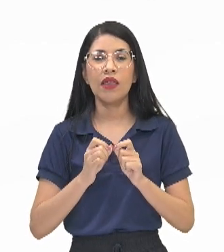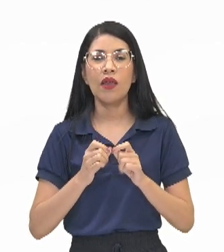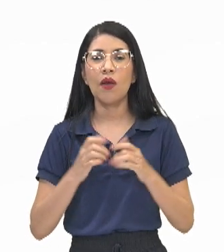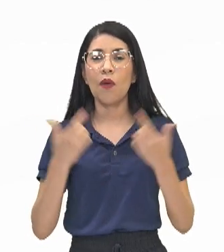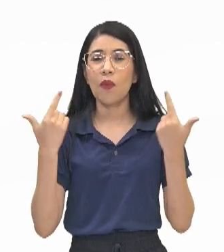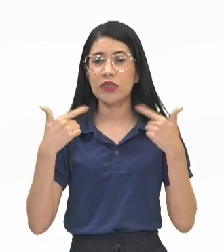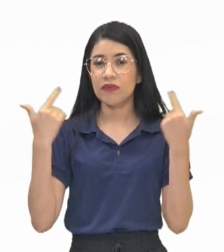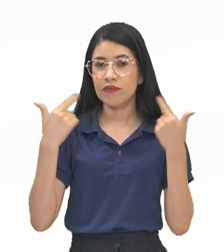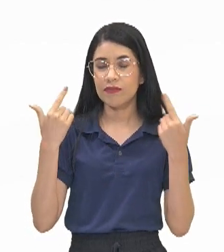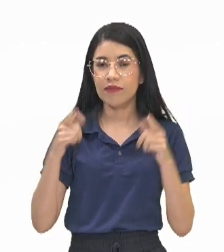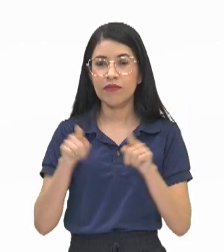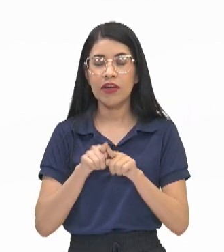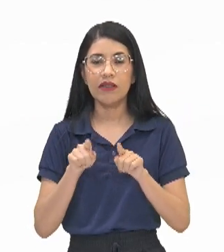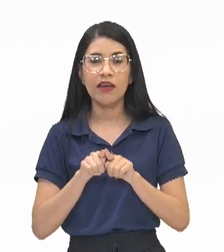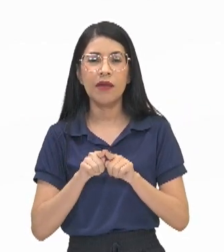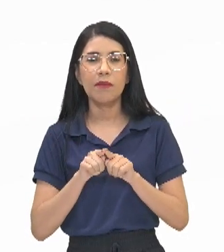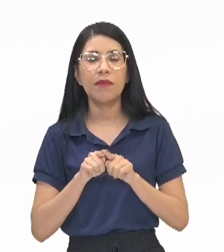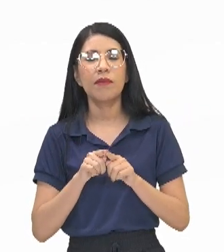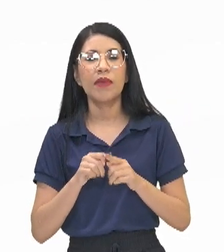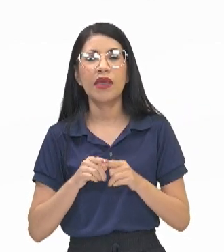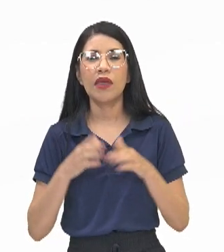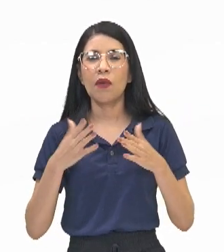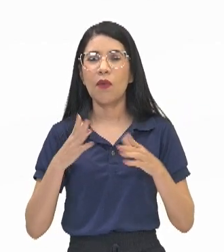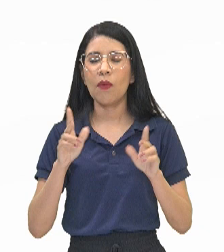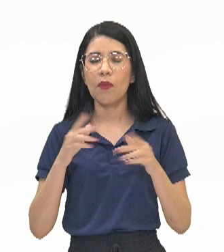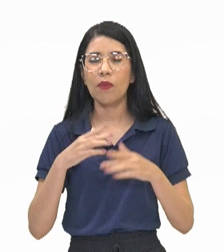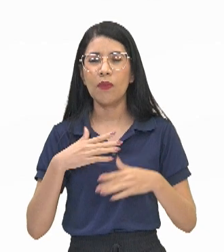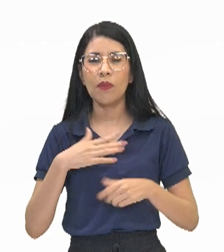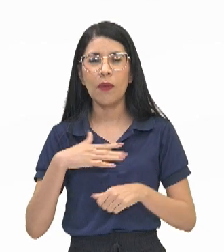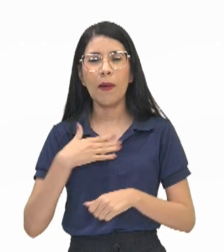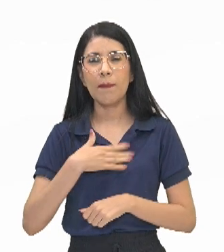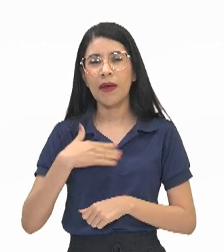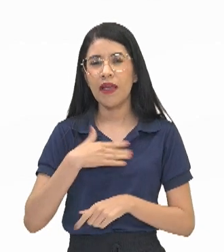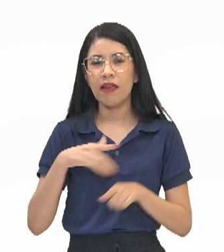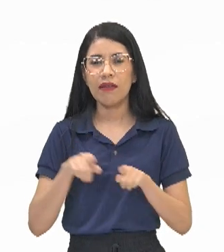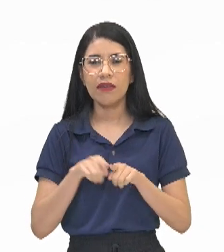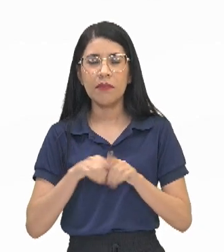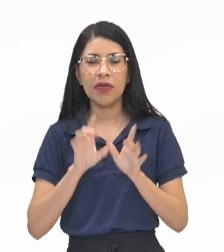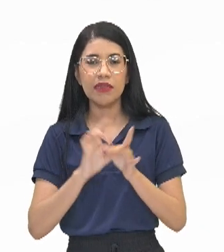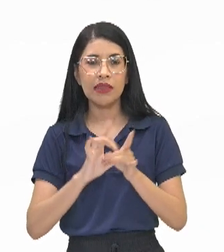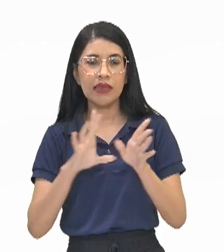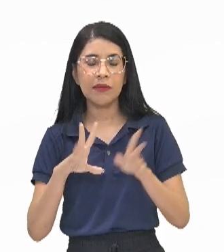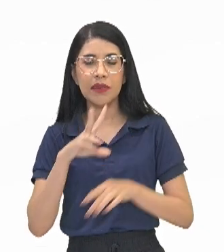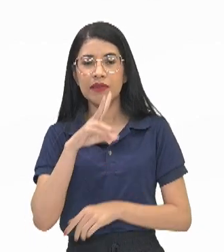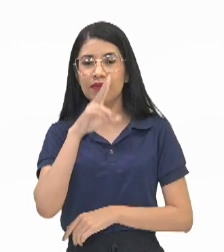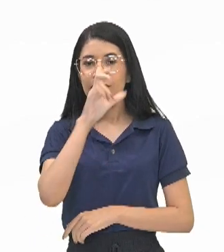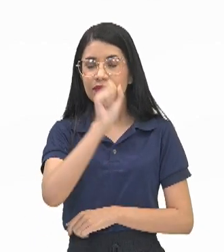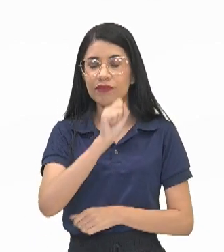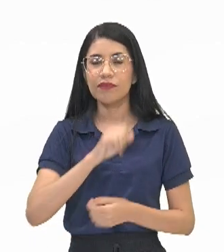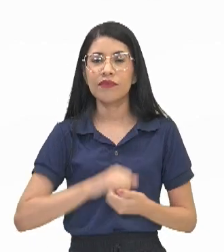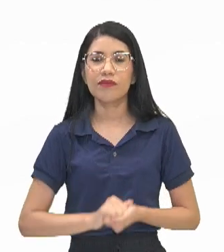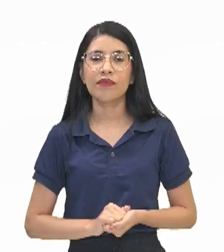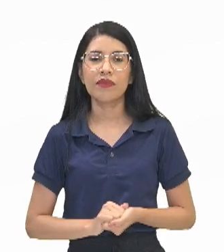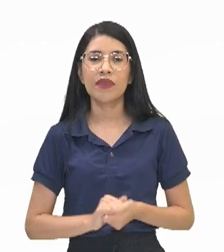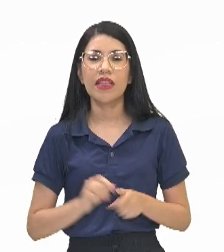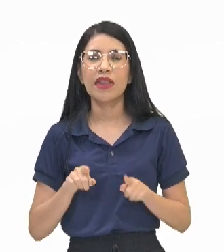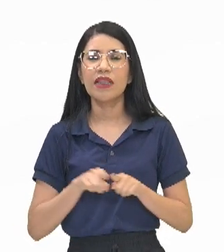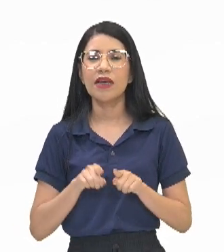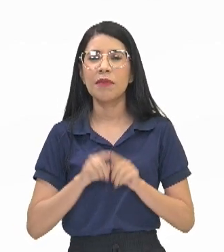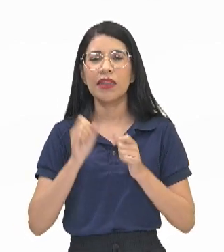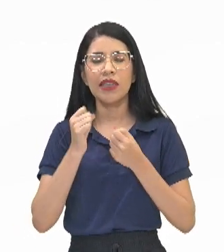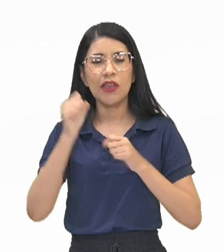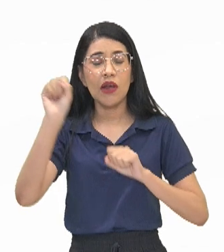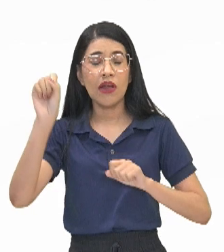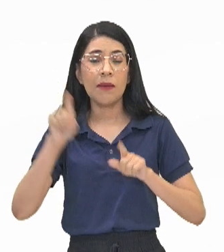divertimento, a recreação, né? A liberdade, a força, né? Heróis. Só que a